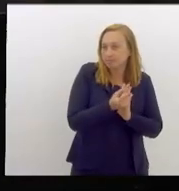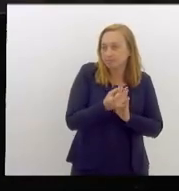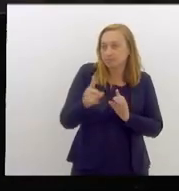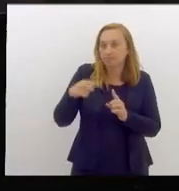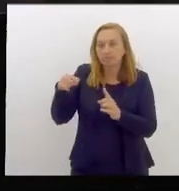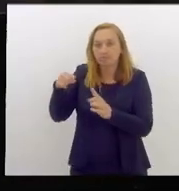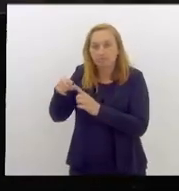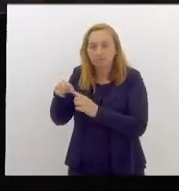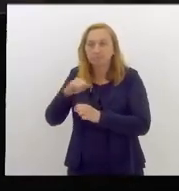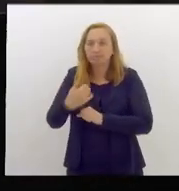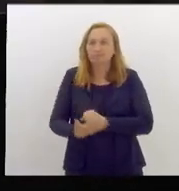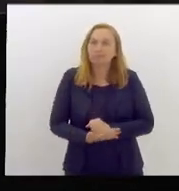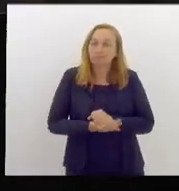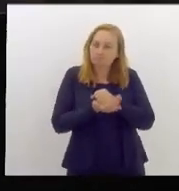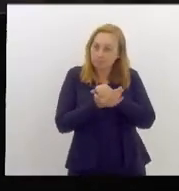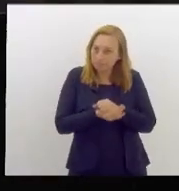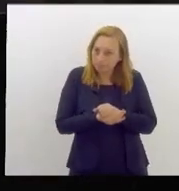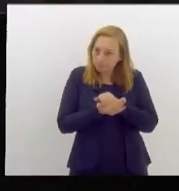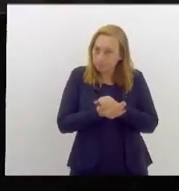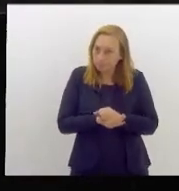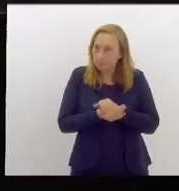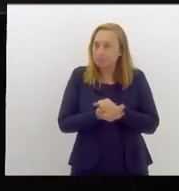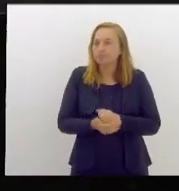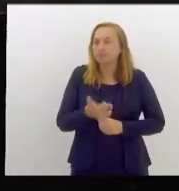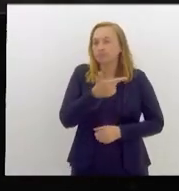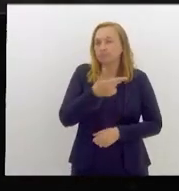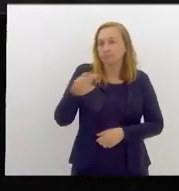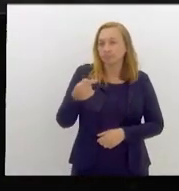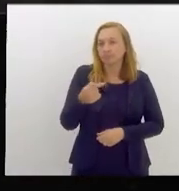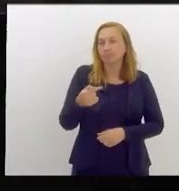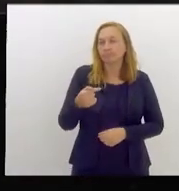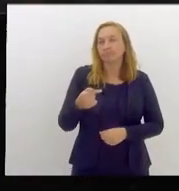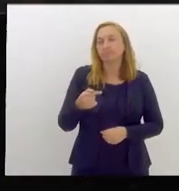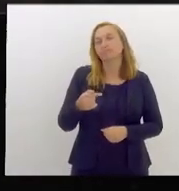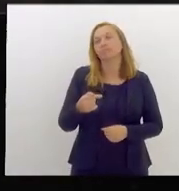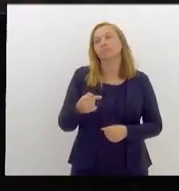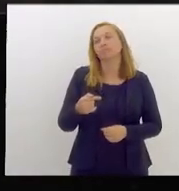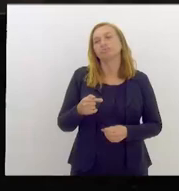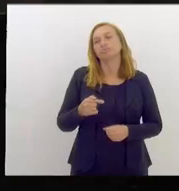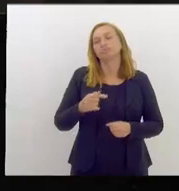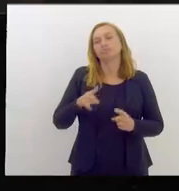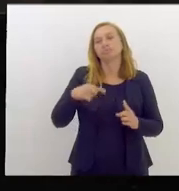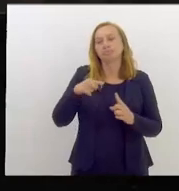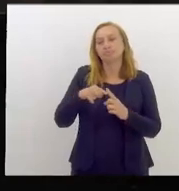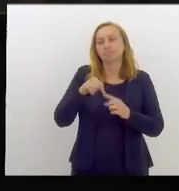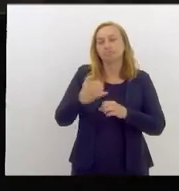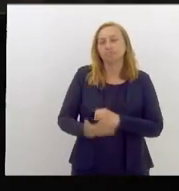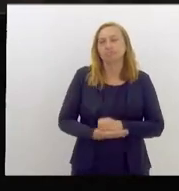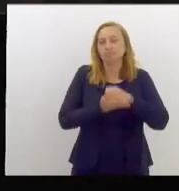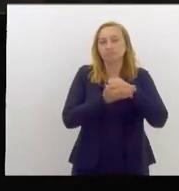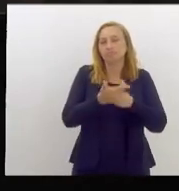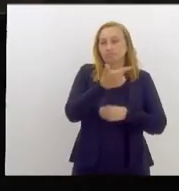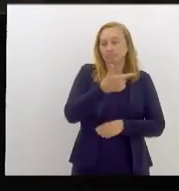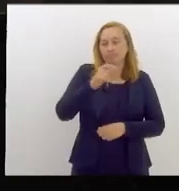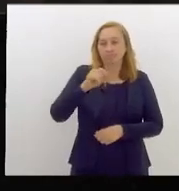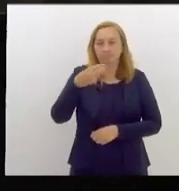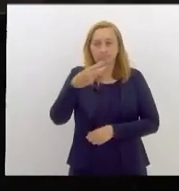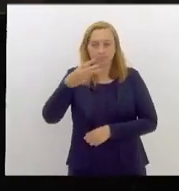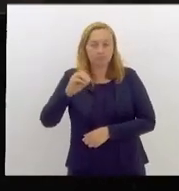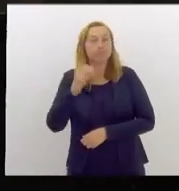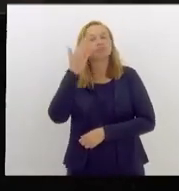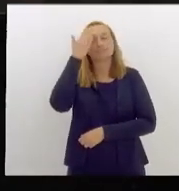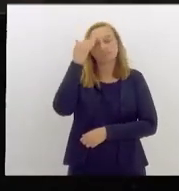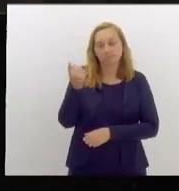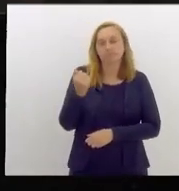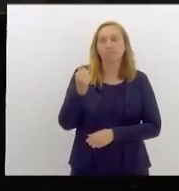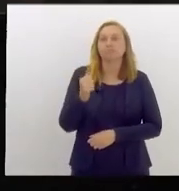objetivos sustentáveis os 17 objetivos sustentáveis previstos para 2030 a gente sabe